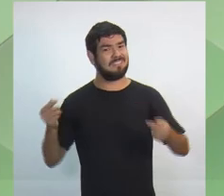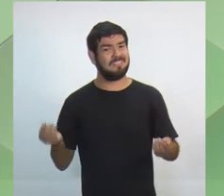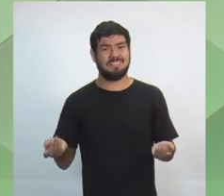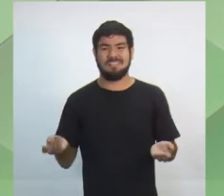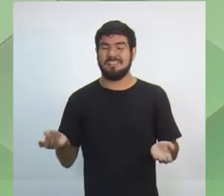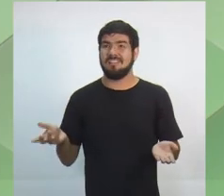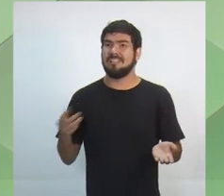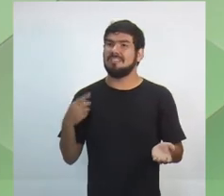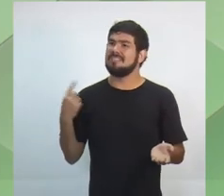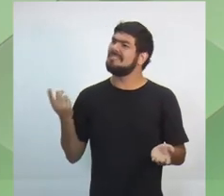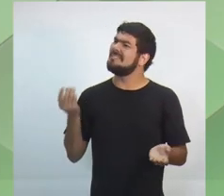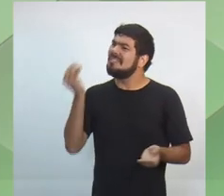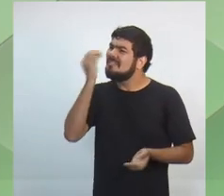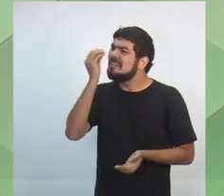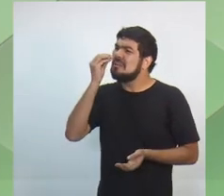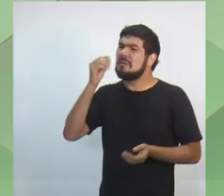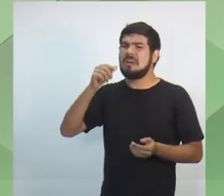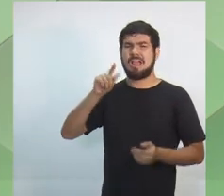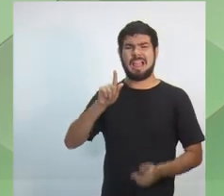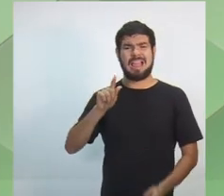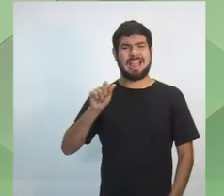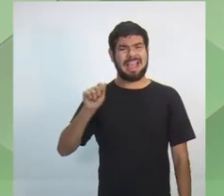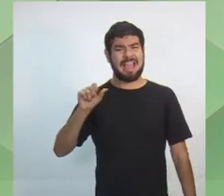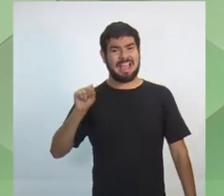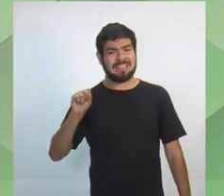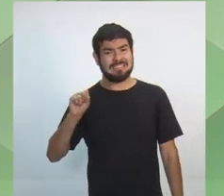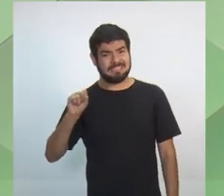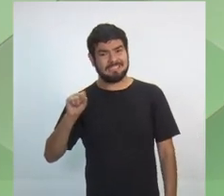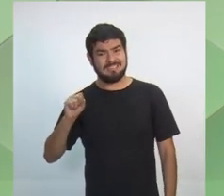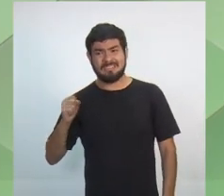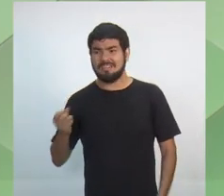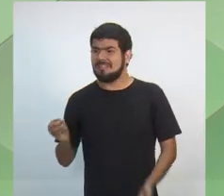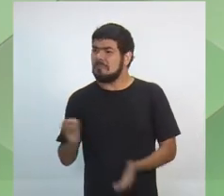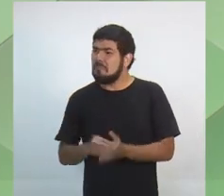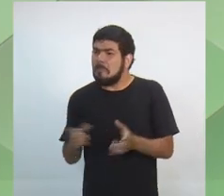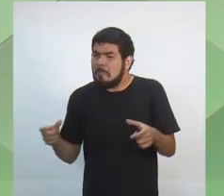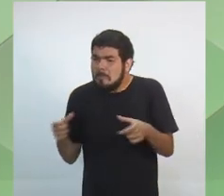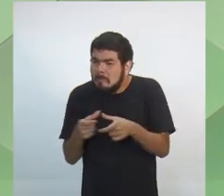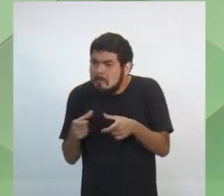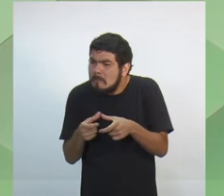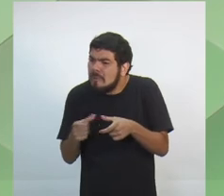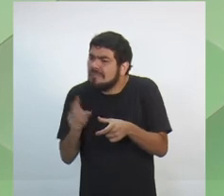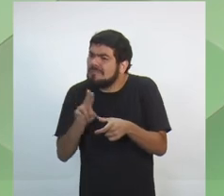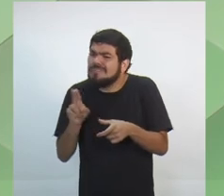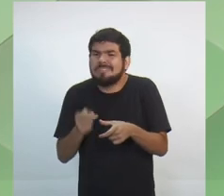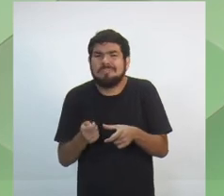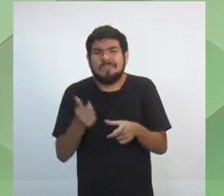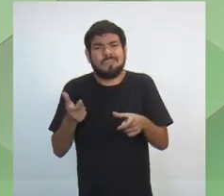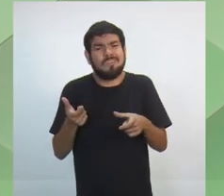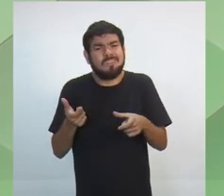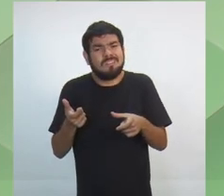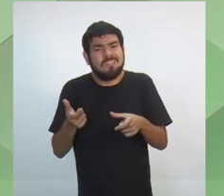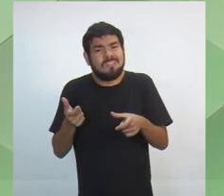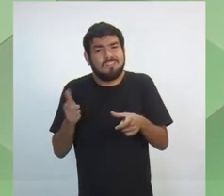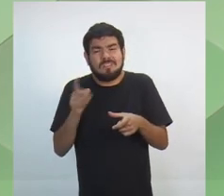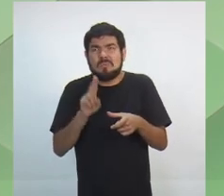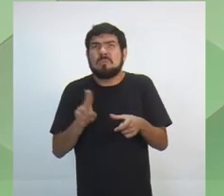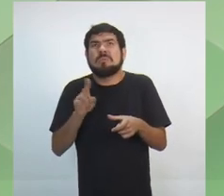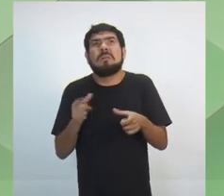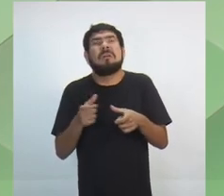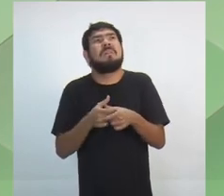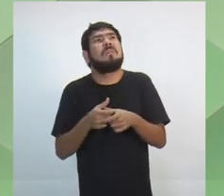nossa capacidade de produção de gás é de 15 milhões de metros cúbicos dia. Hoje nós só estamos